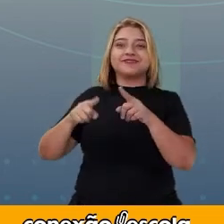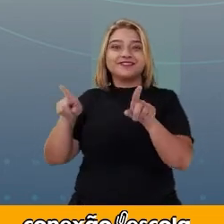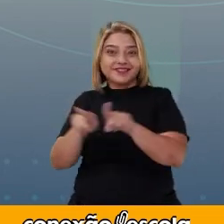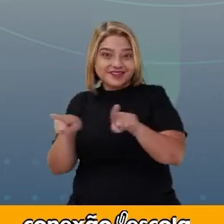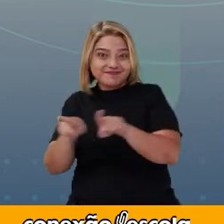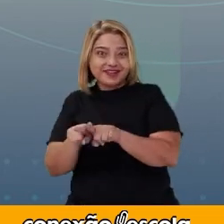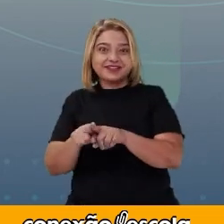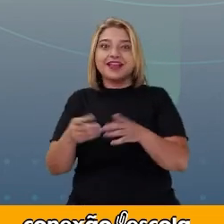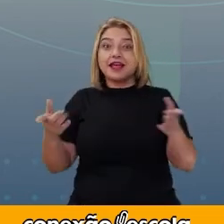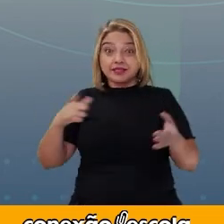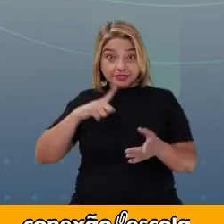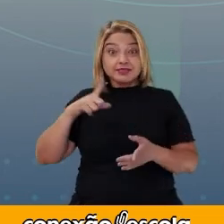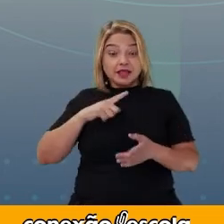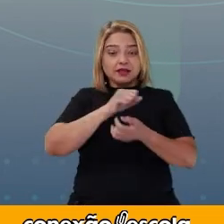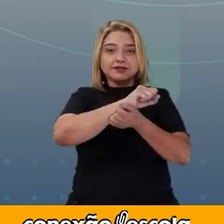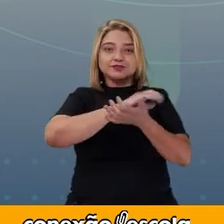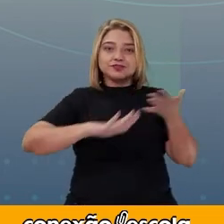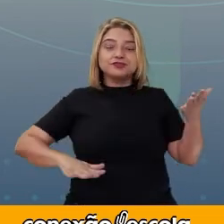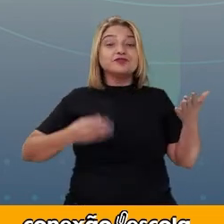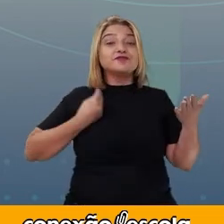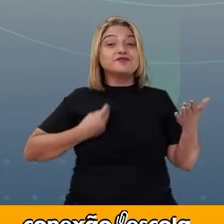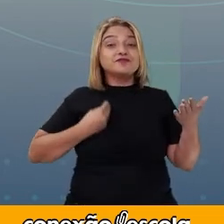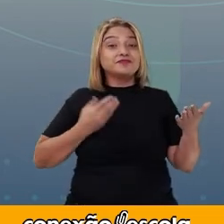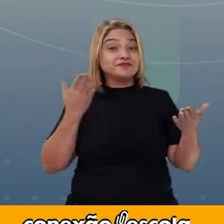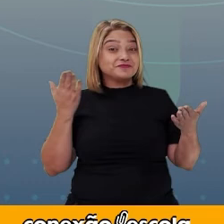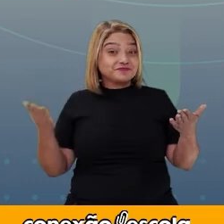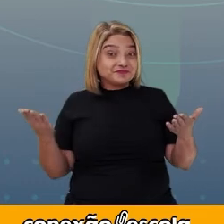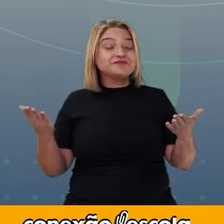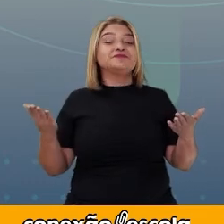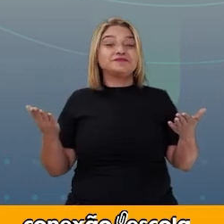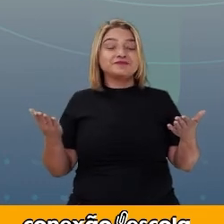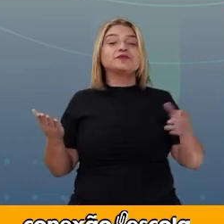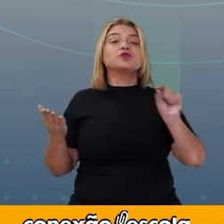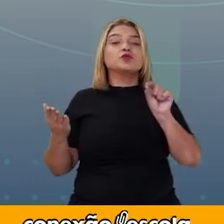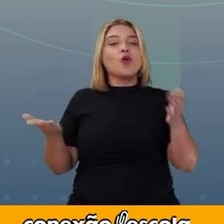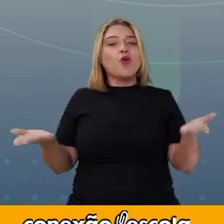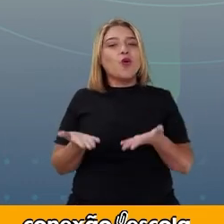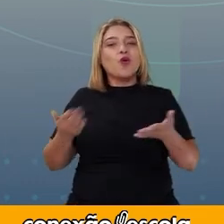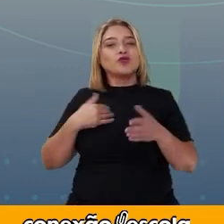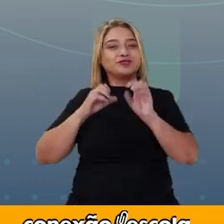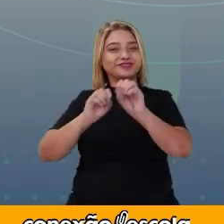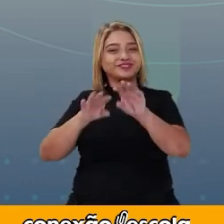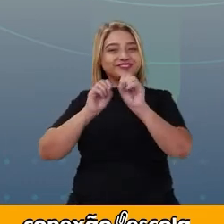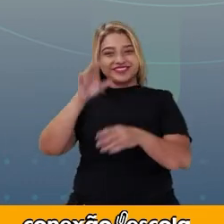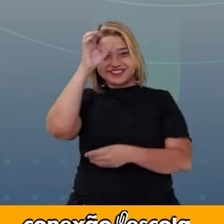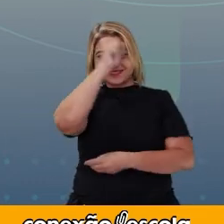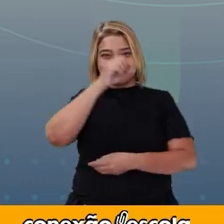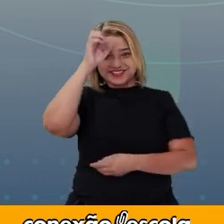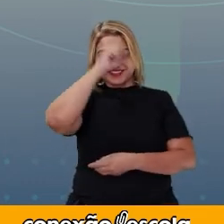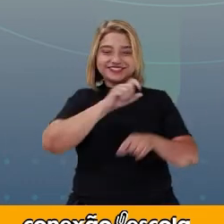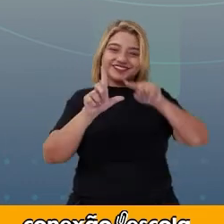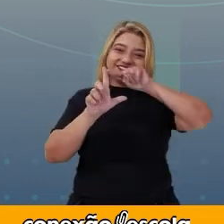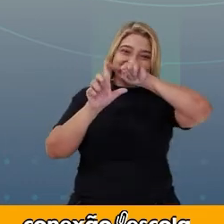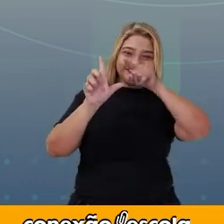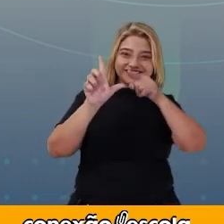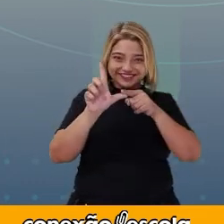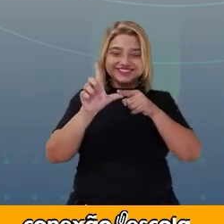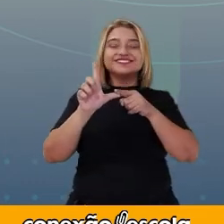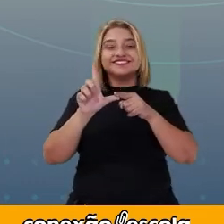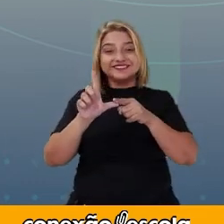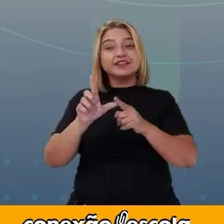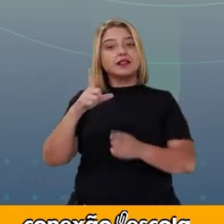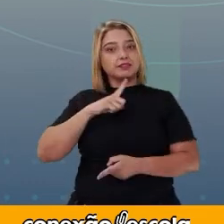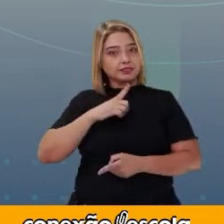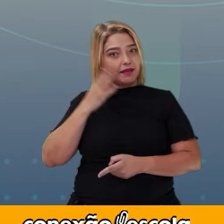temos atividades disponíveis envolvendo o conteúdo que trabalhamos hoje, os ângulos.